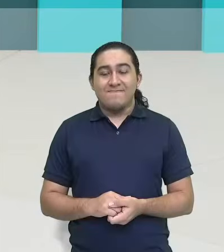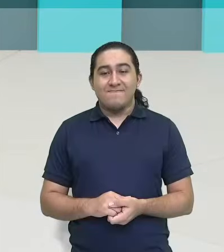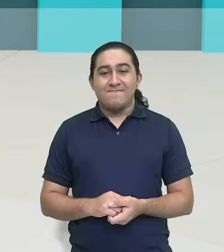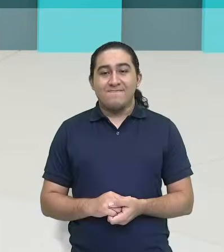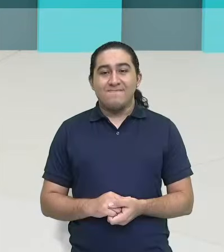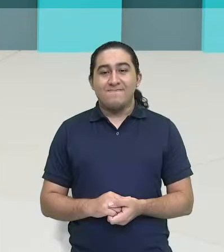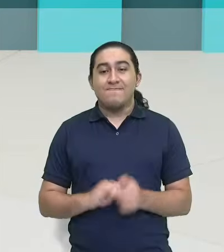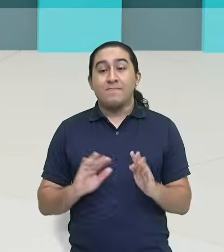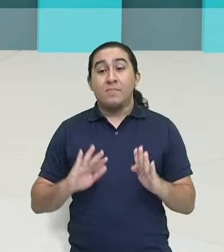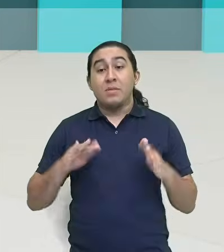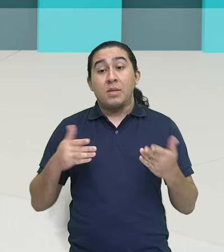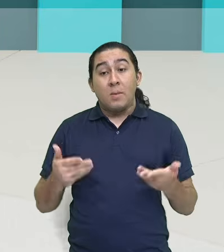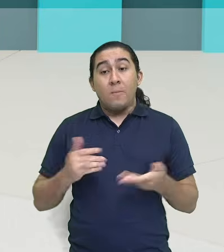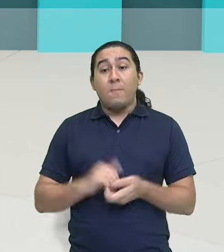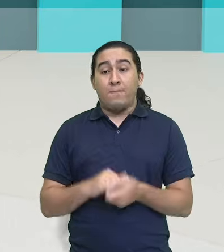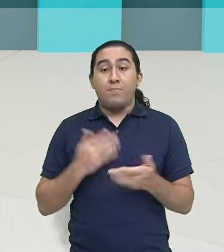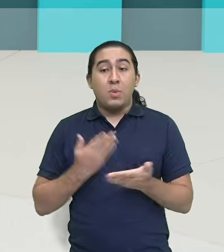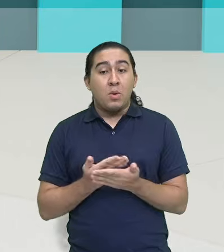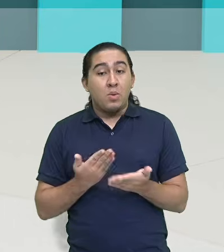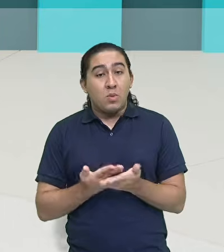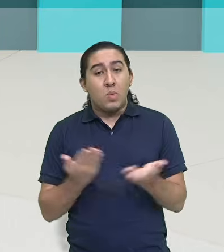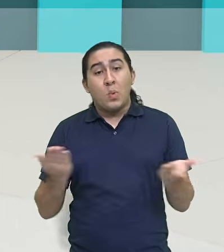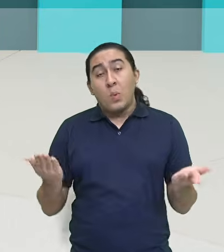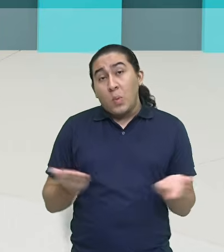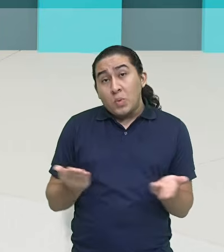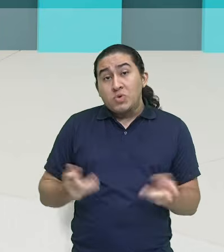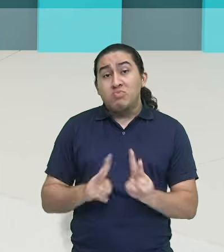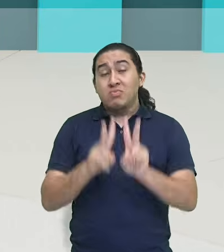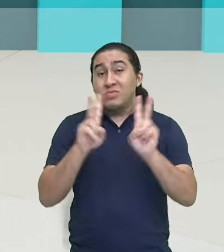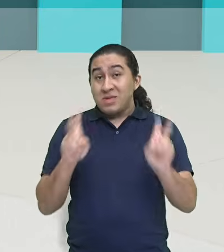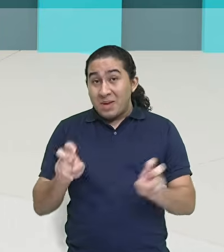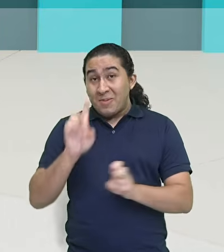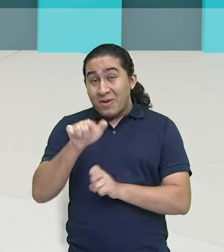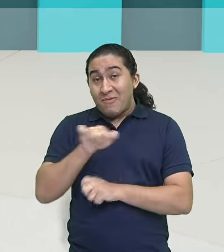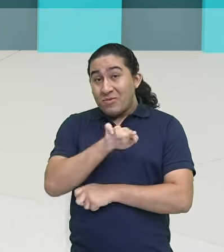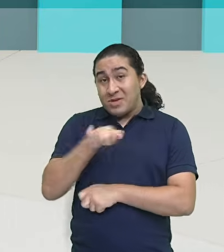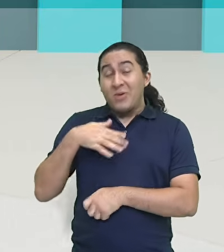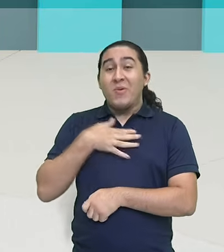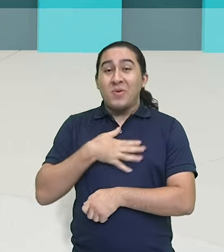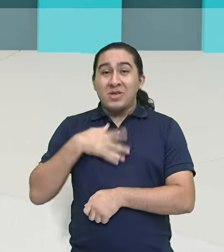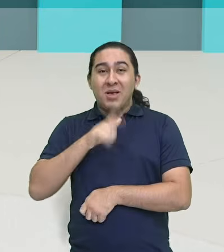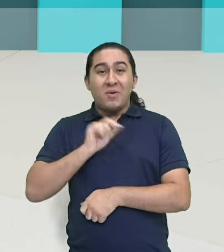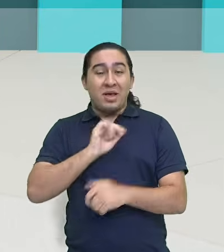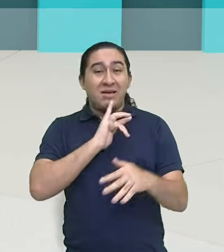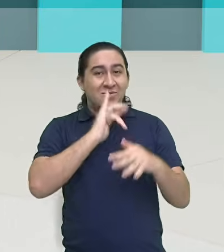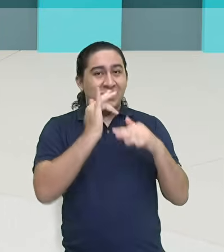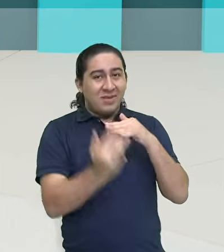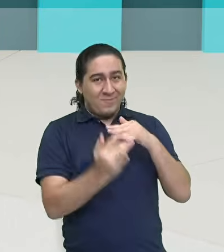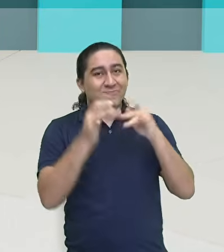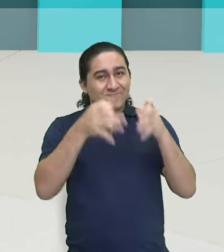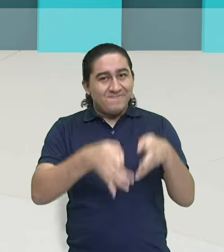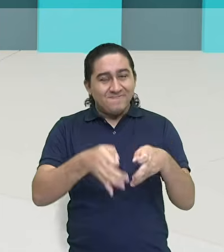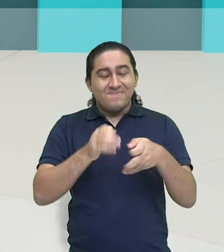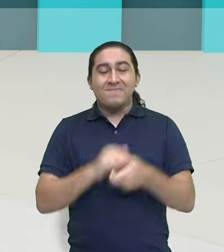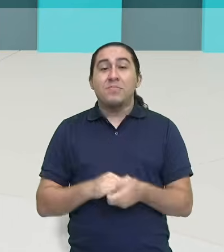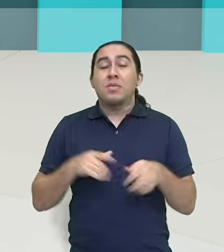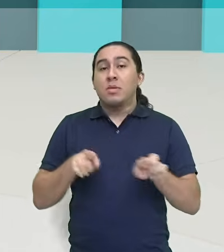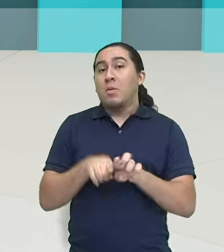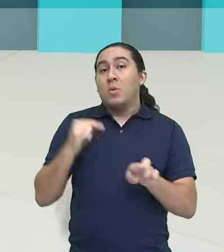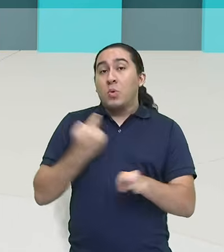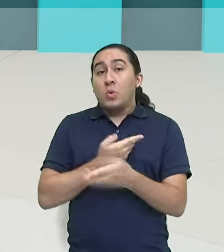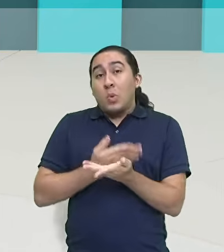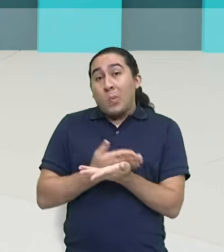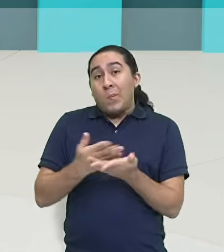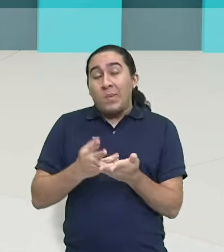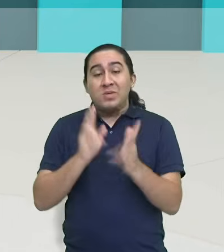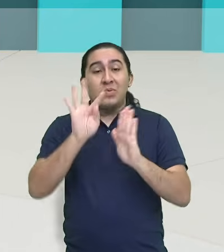Então, gente, nesta aula vamos falar de algo que vocês gostam bastante, que são redes sociais, não é? E a gente vai começar